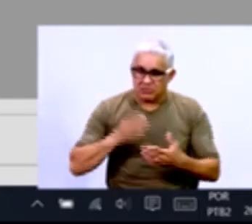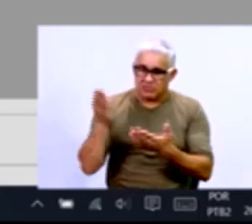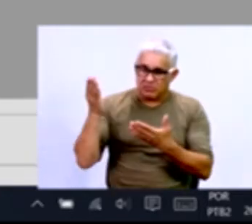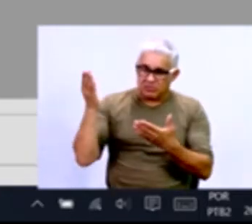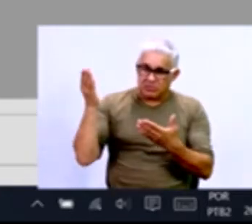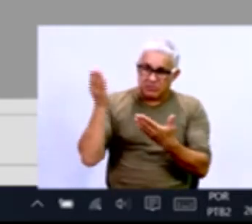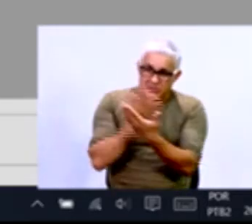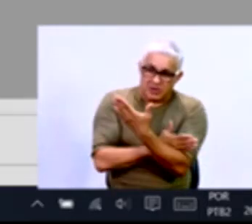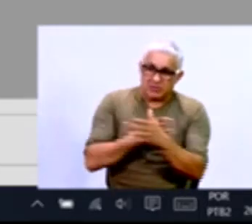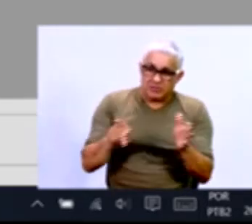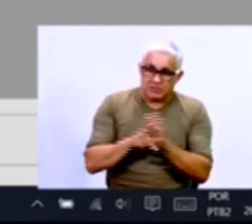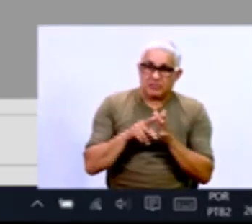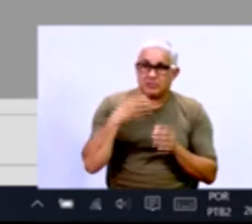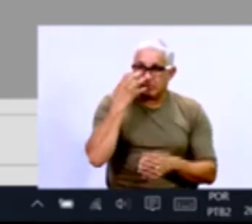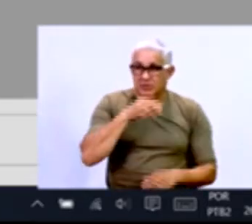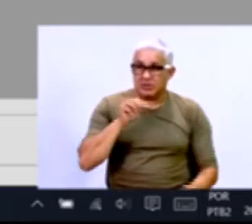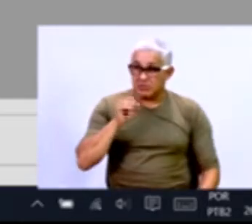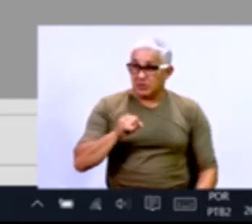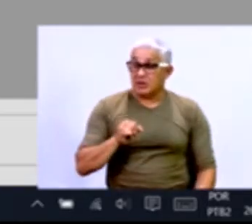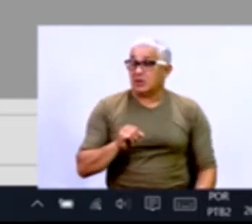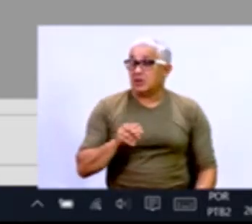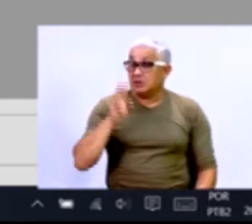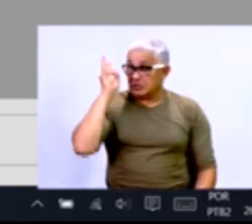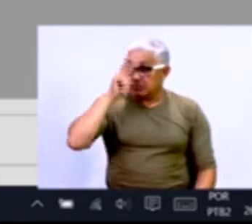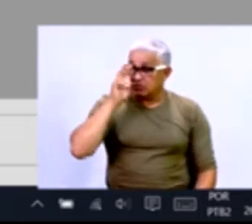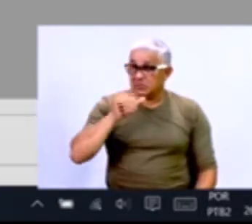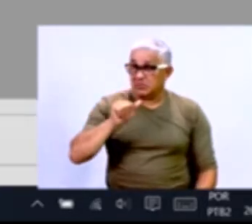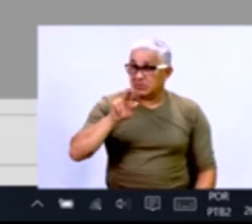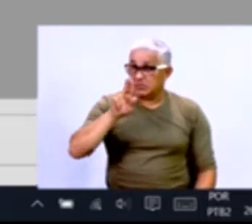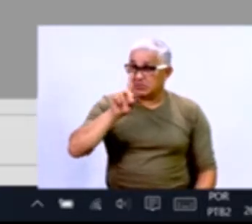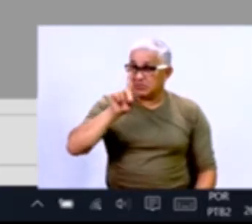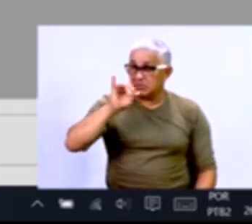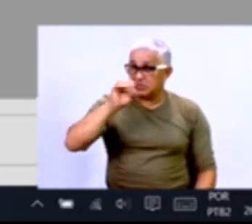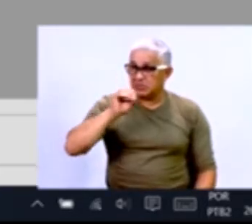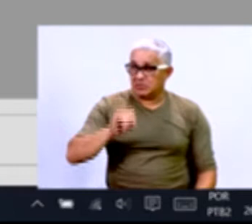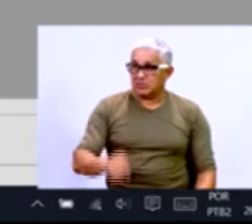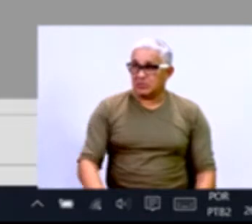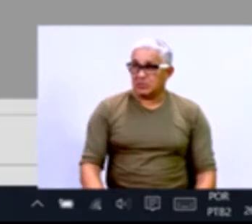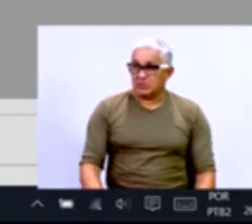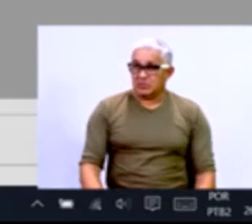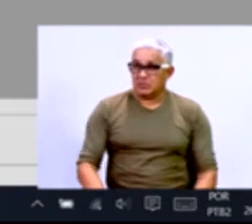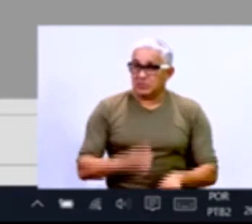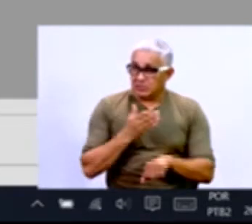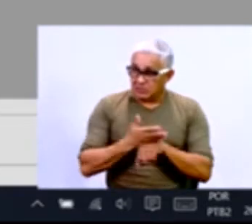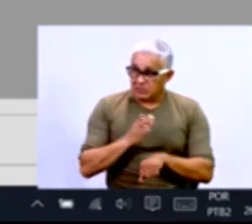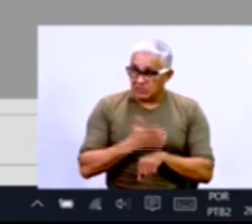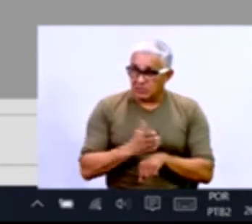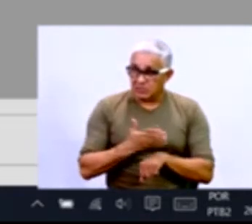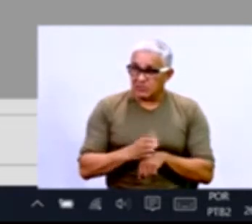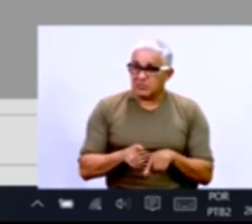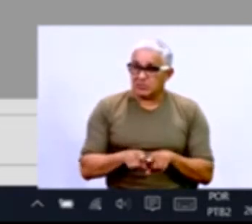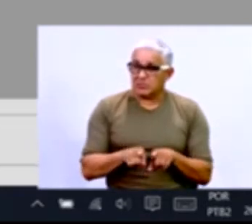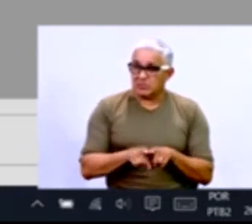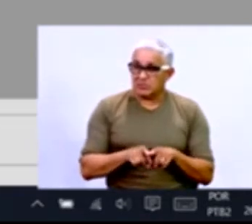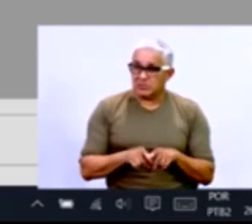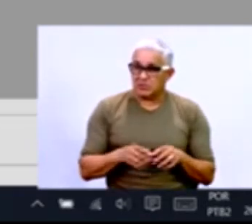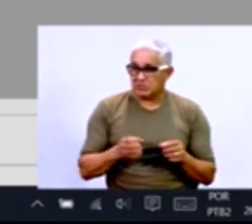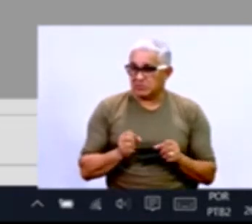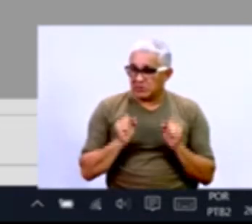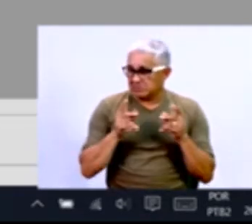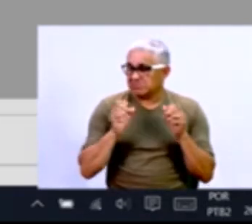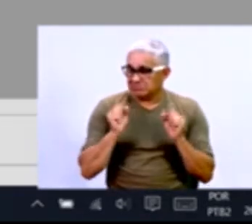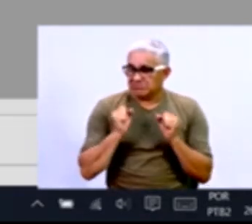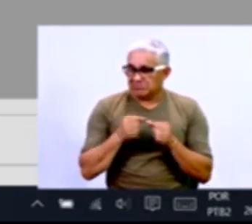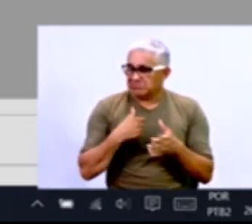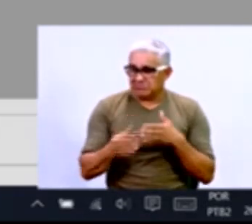Mas lembrando que se vocês forem utilizar um áudio para fazer esses exercícios aqui, para fazer o exercício, tudo bem, vocês podem